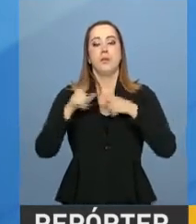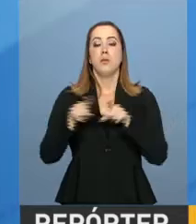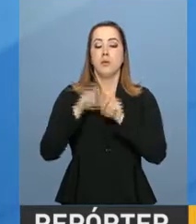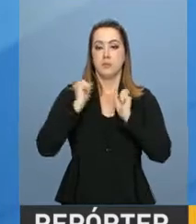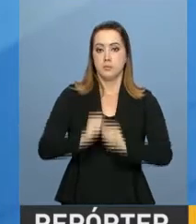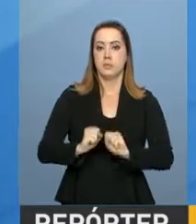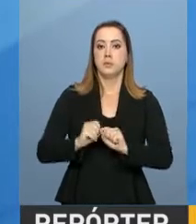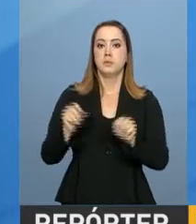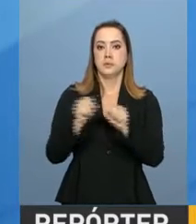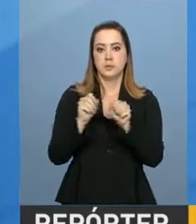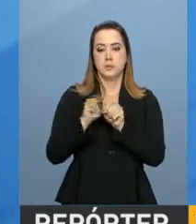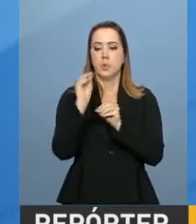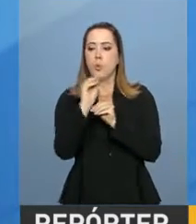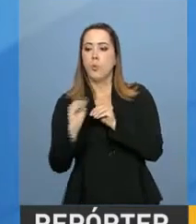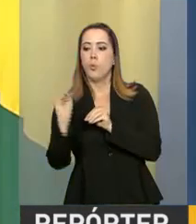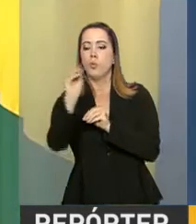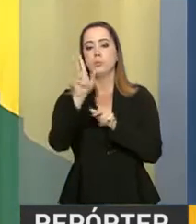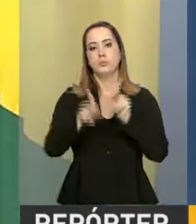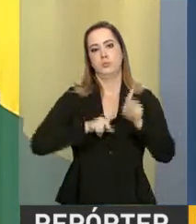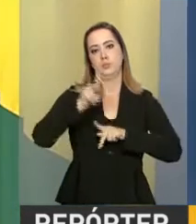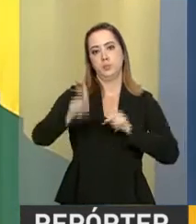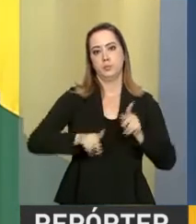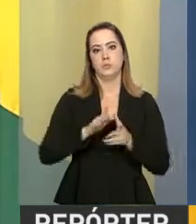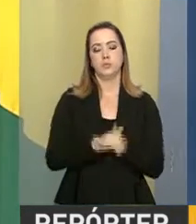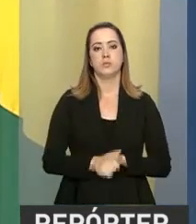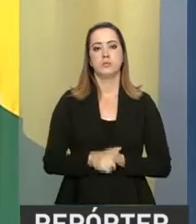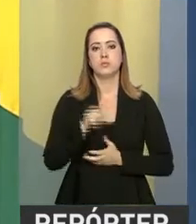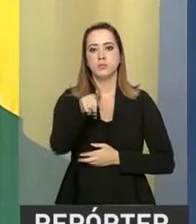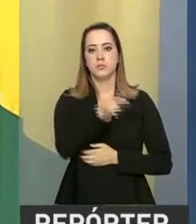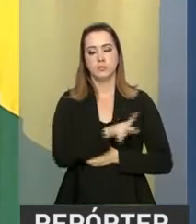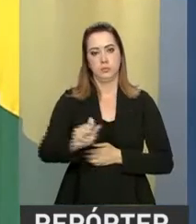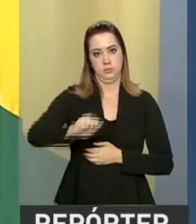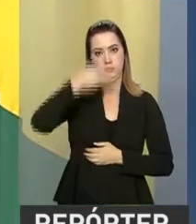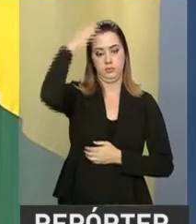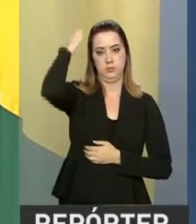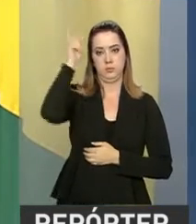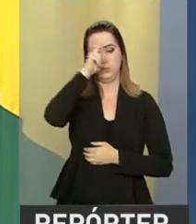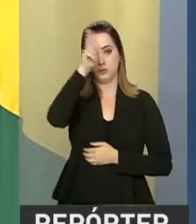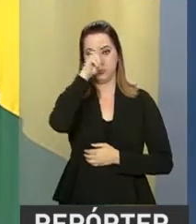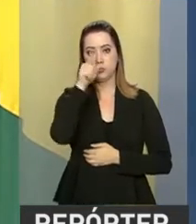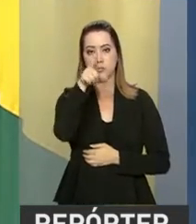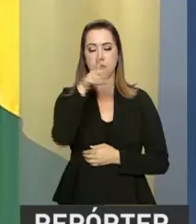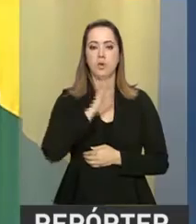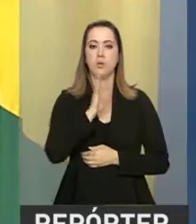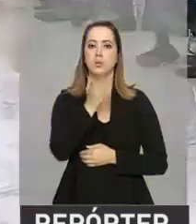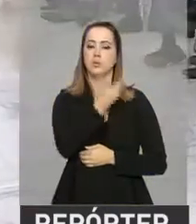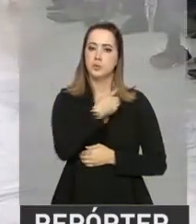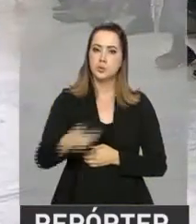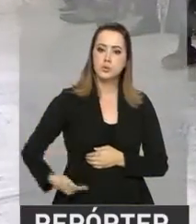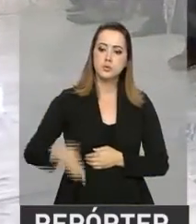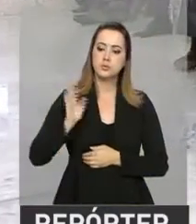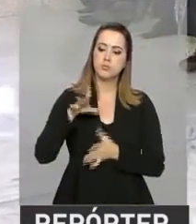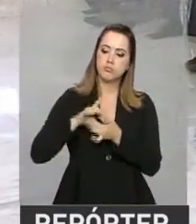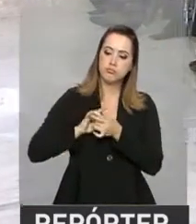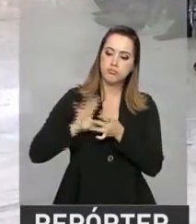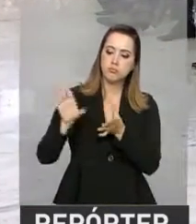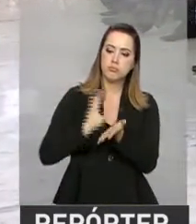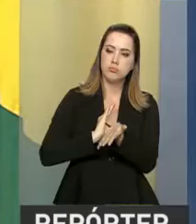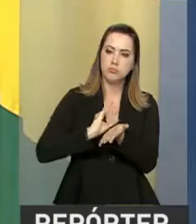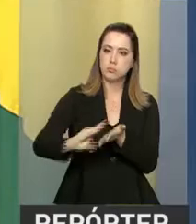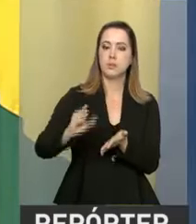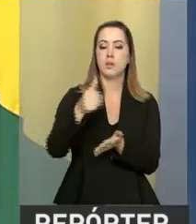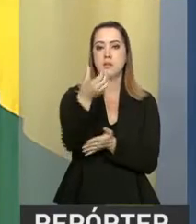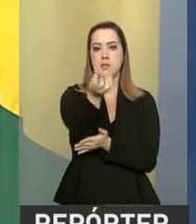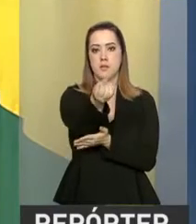o atendimento à população o presidente michel temer lembrou que o governo já tinha desbloqueado mais de 6 bilhões de reais